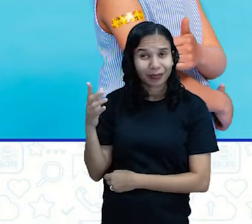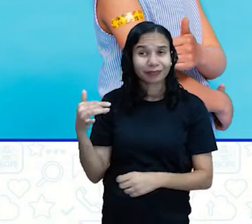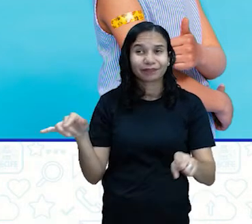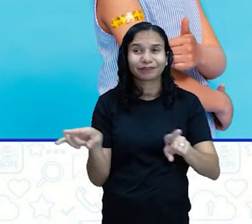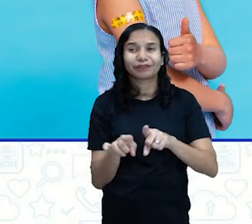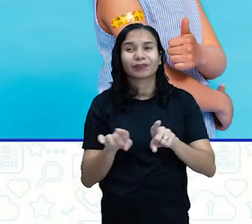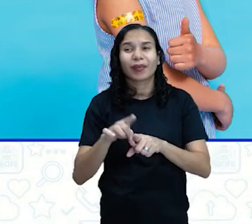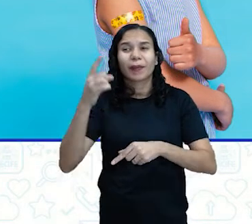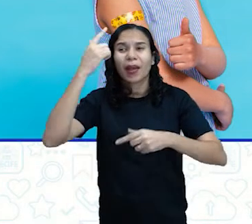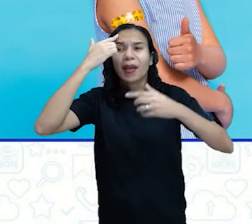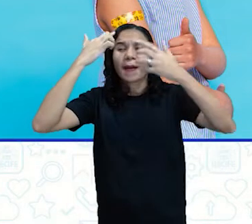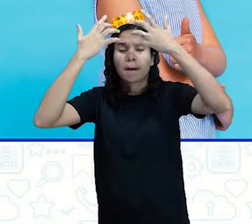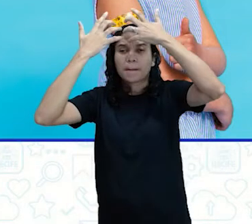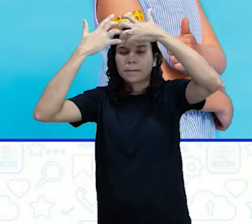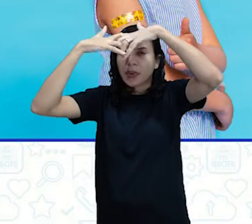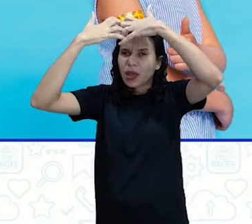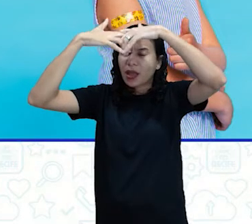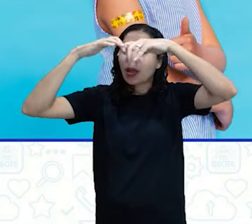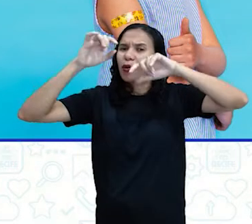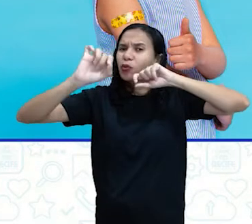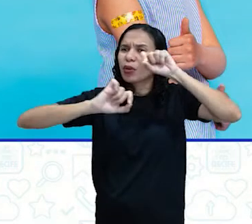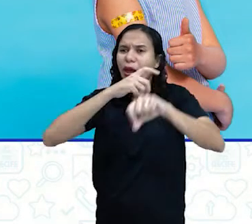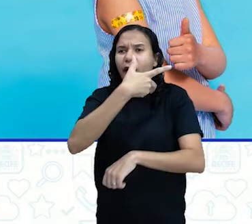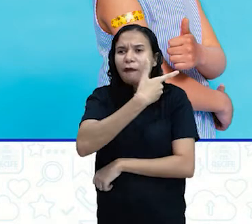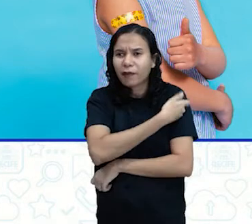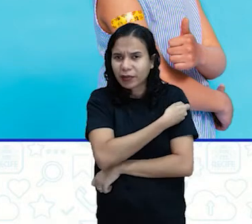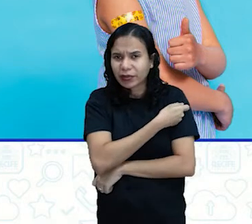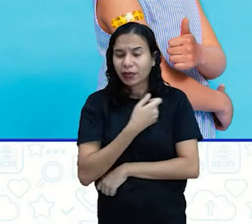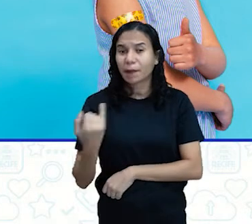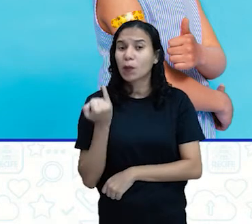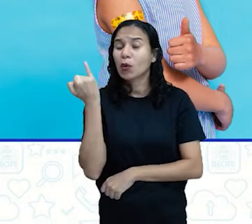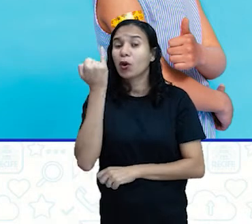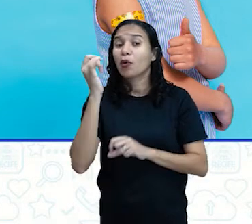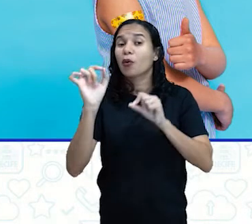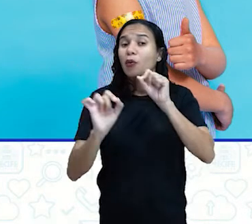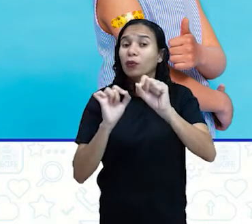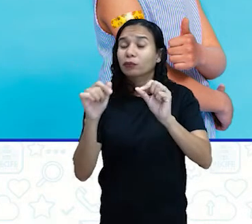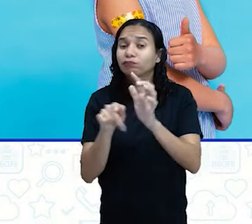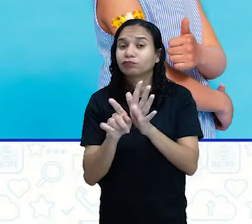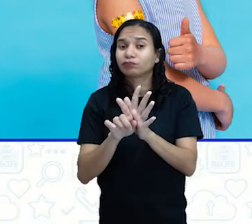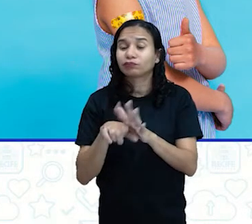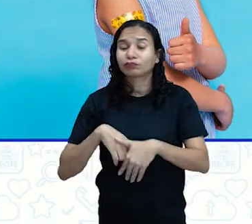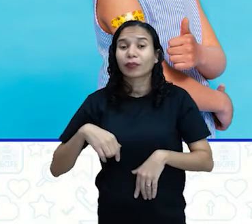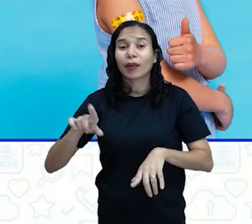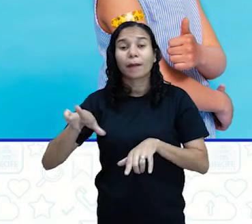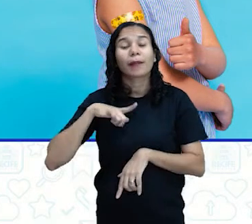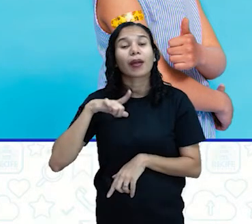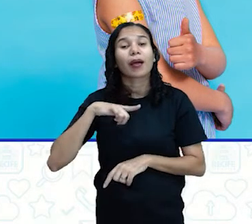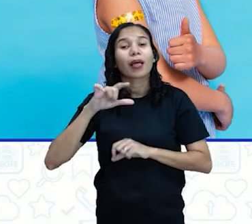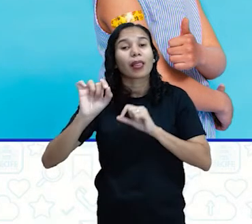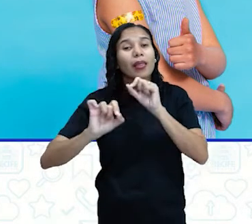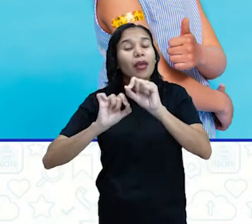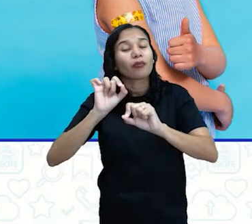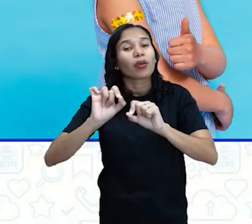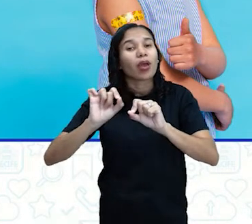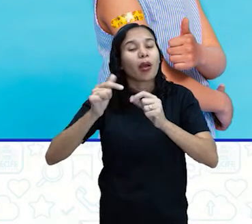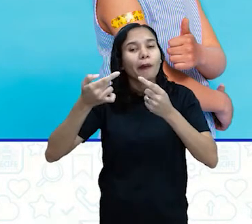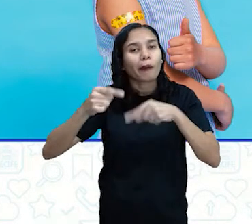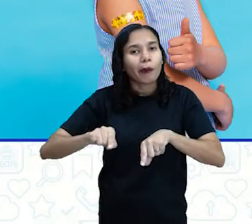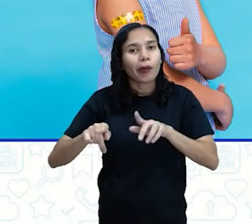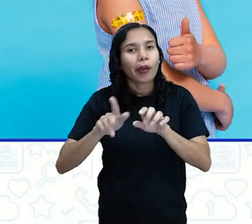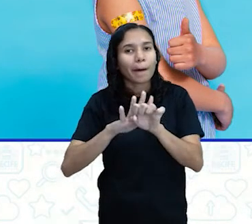pensar, ó, ainda sobre a vacina, passo mais importante no combate à pandemia. Outra notícia